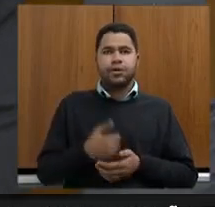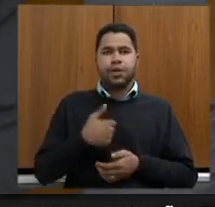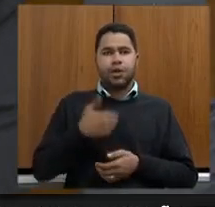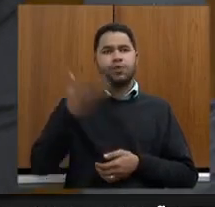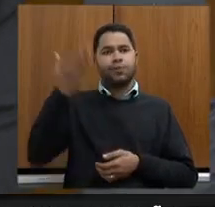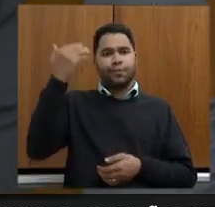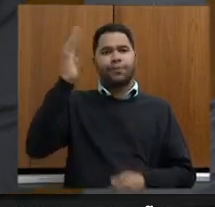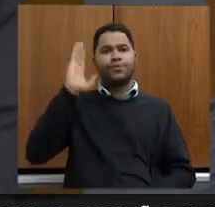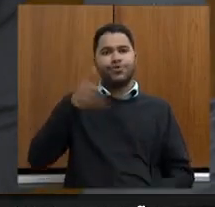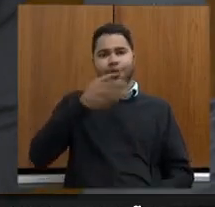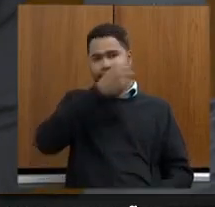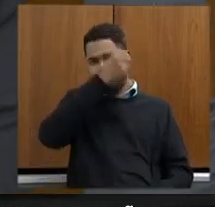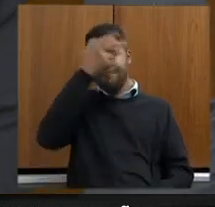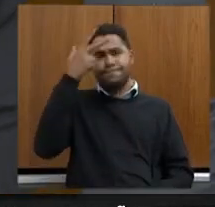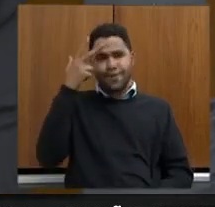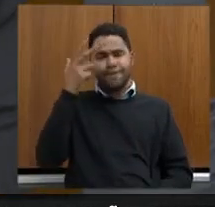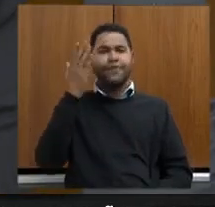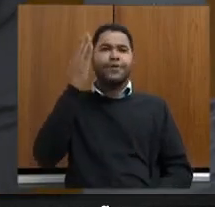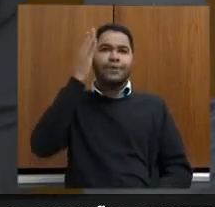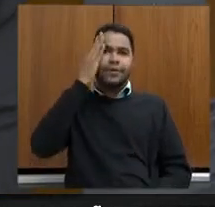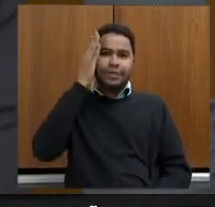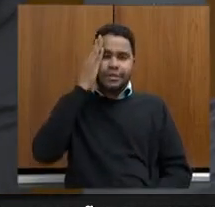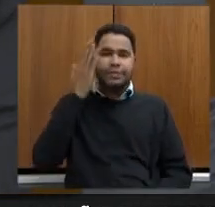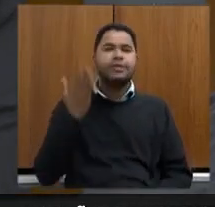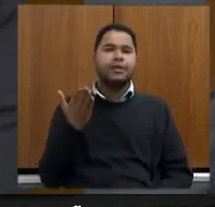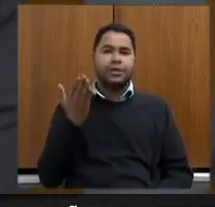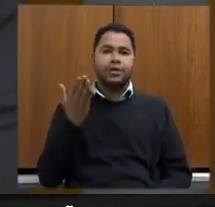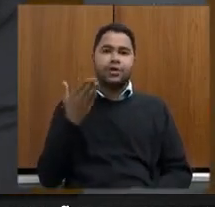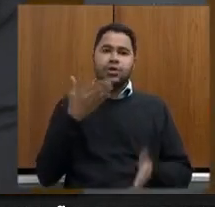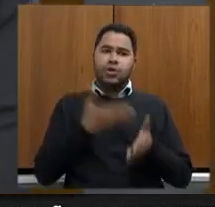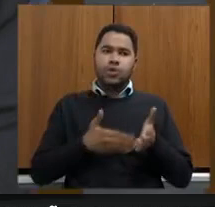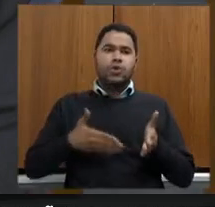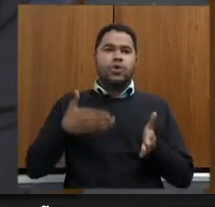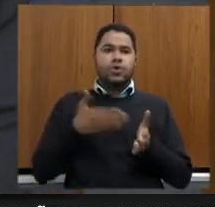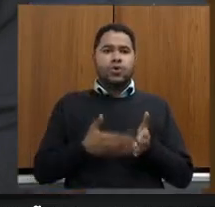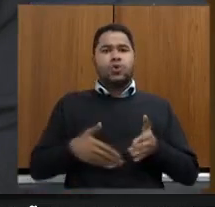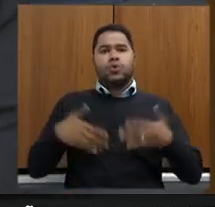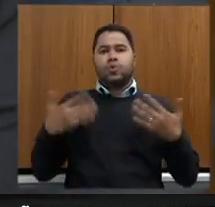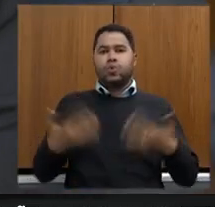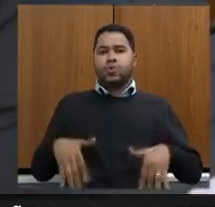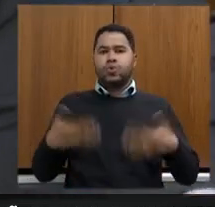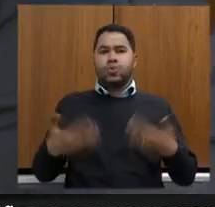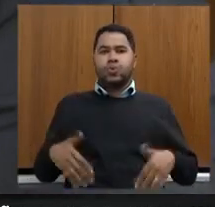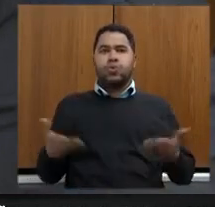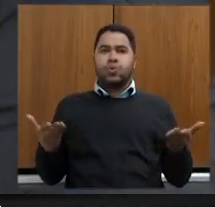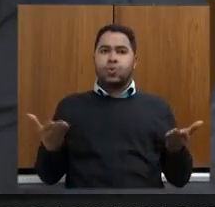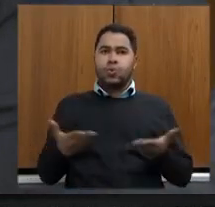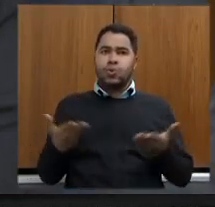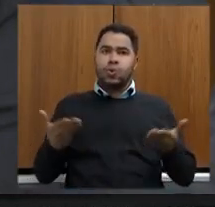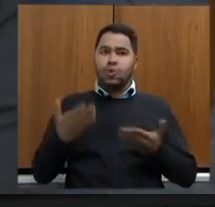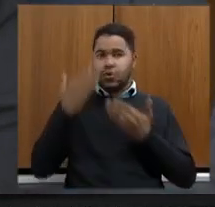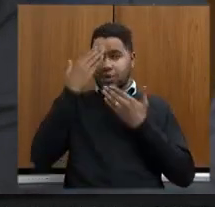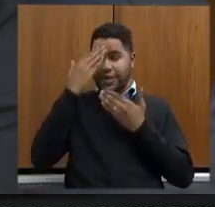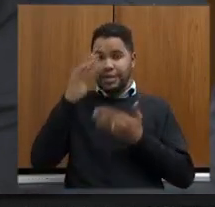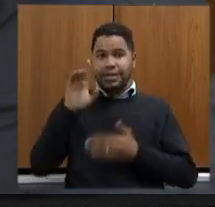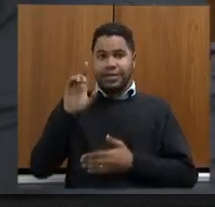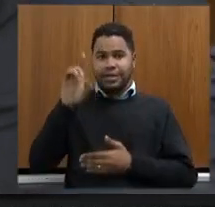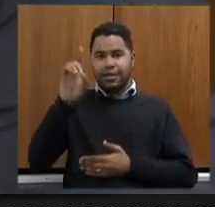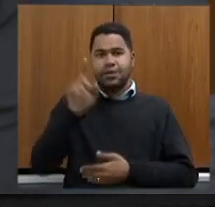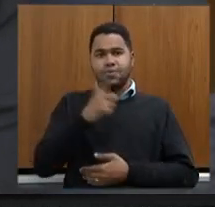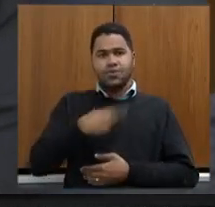Prefeito sei tá dificuldade que isso trouxe hoje graças a Deus